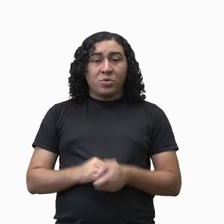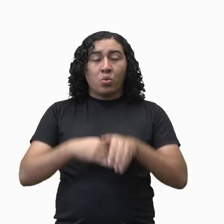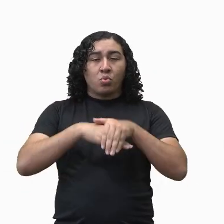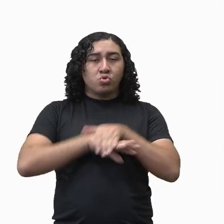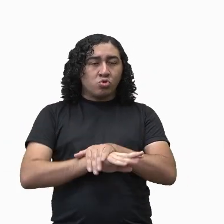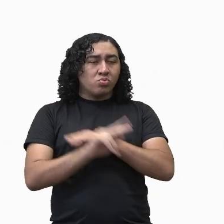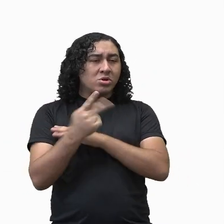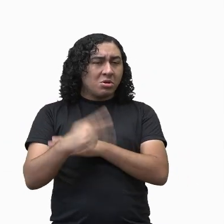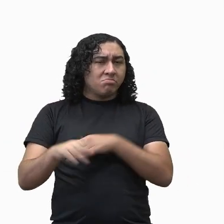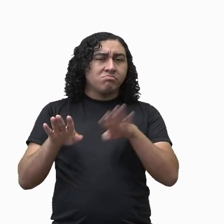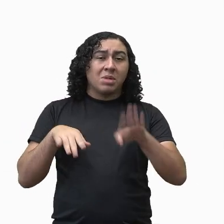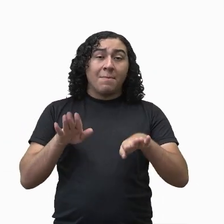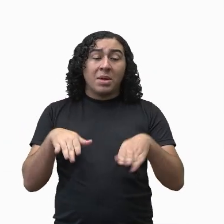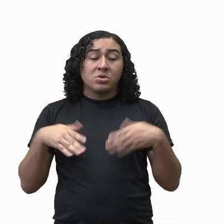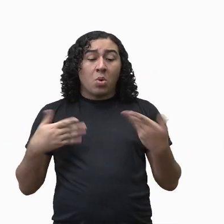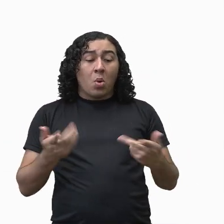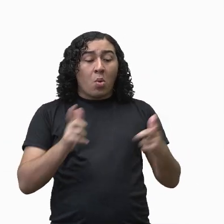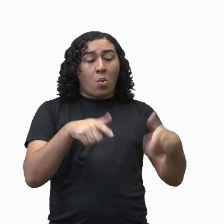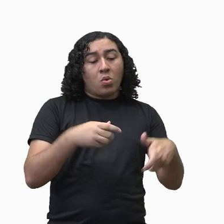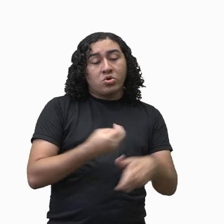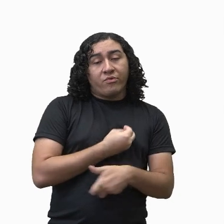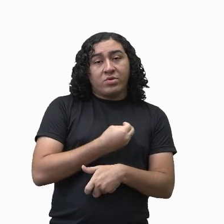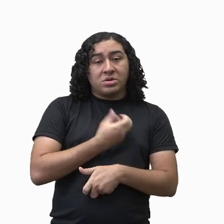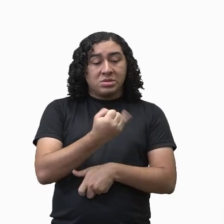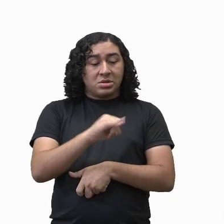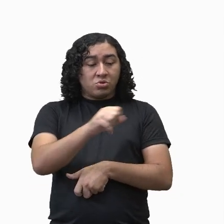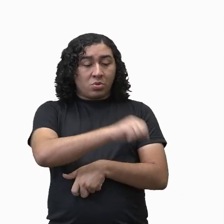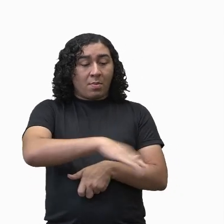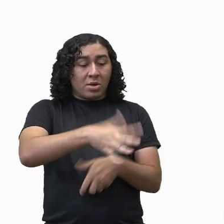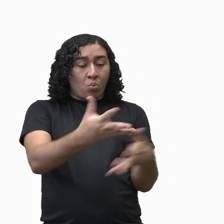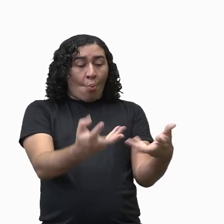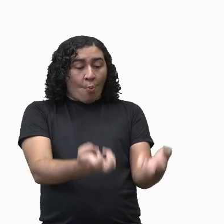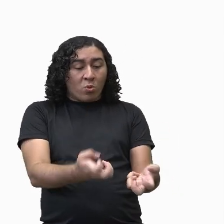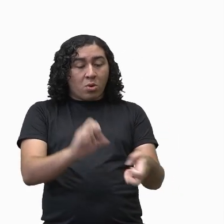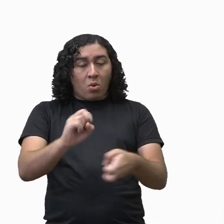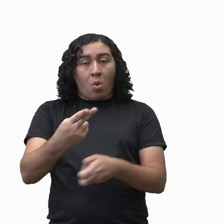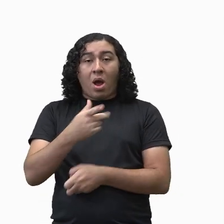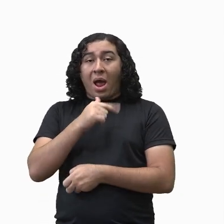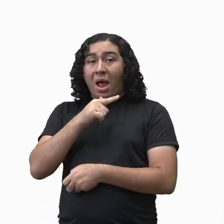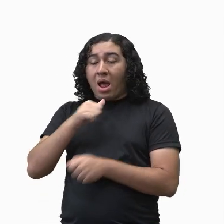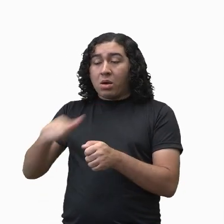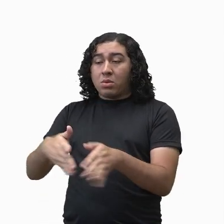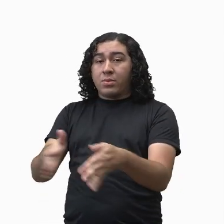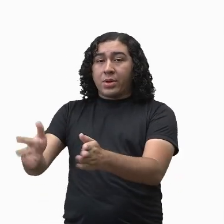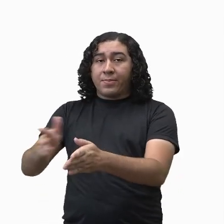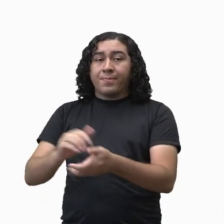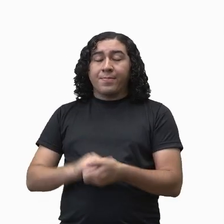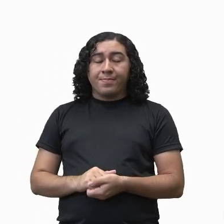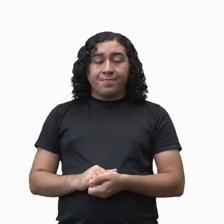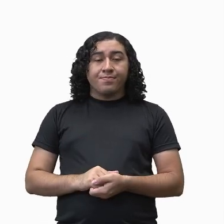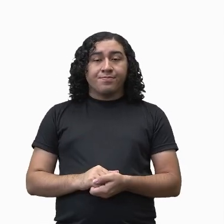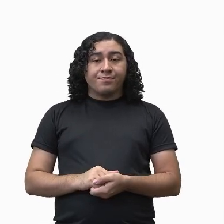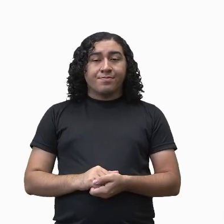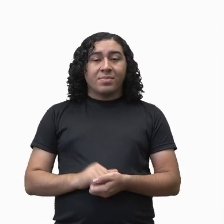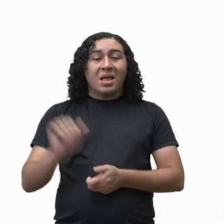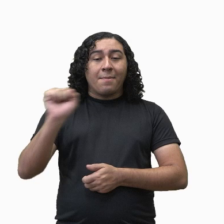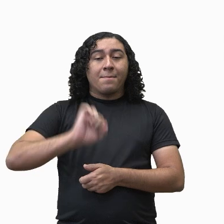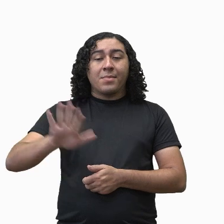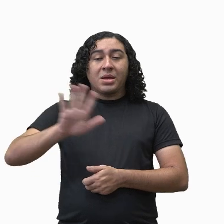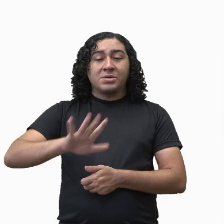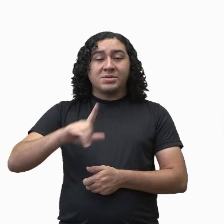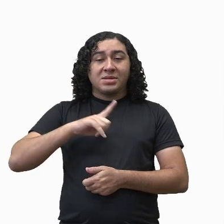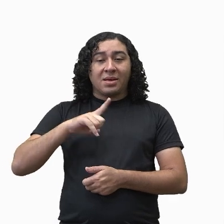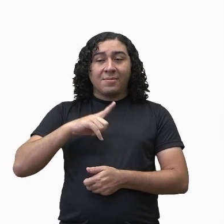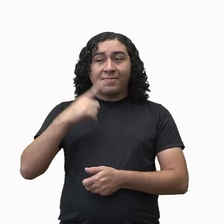Varia entre ambientes mais secos e ambientes aquáticos. E aí nessa imagem eu trago para vocês uma